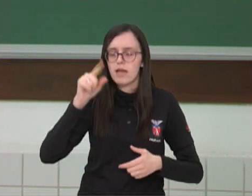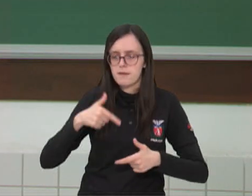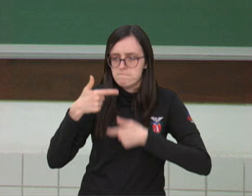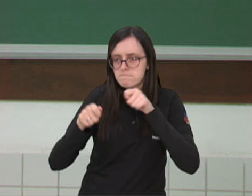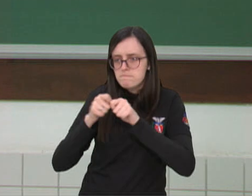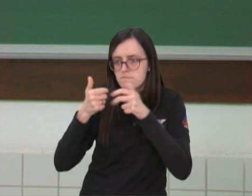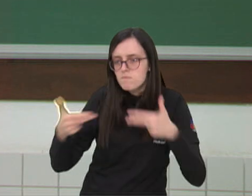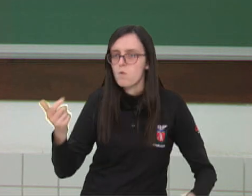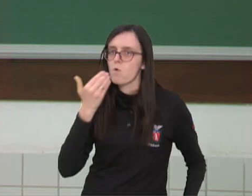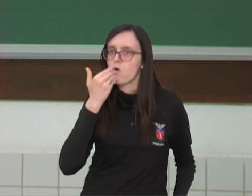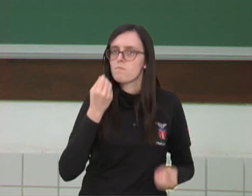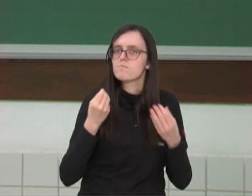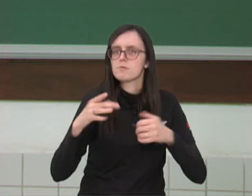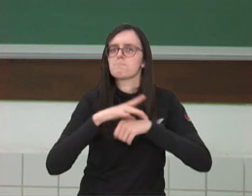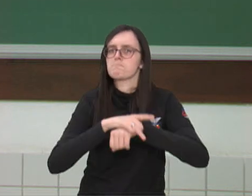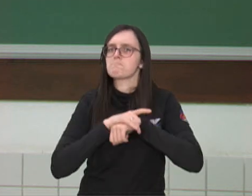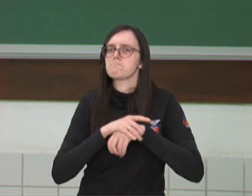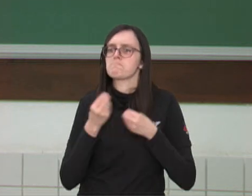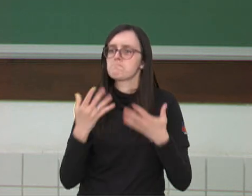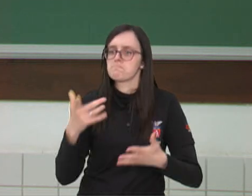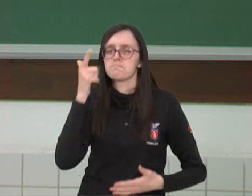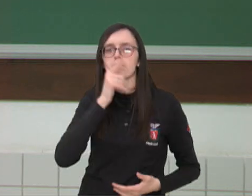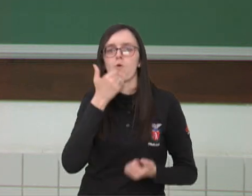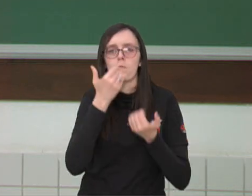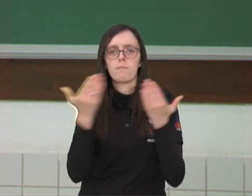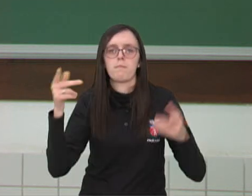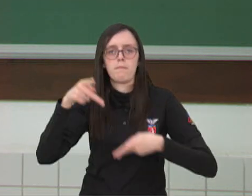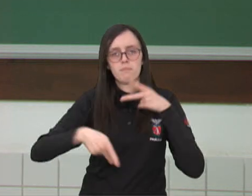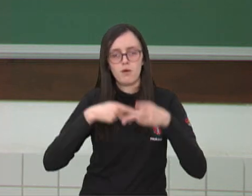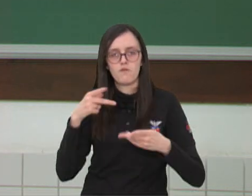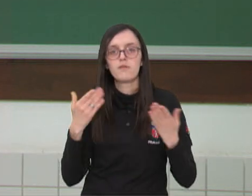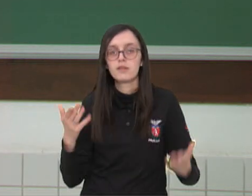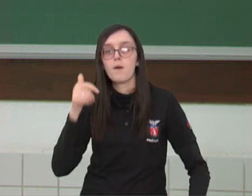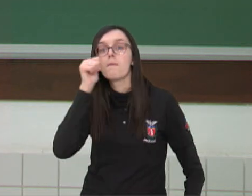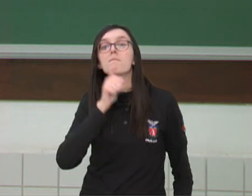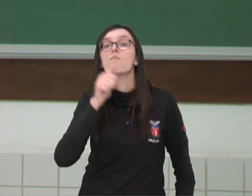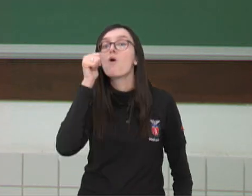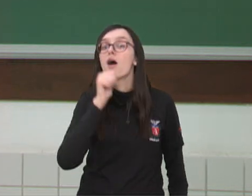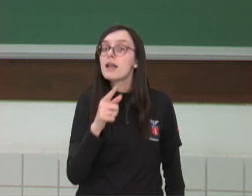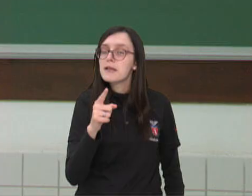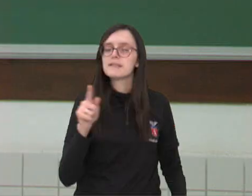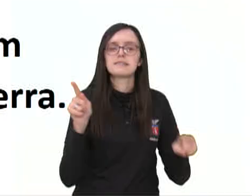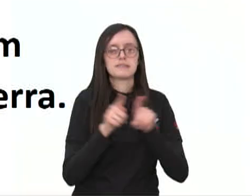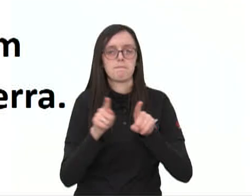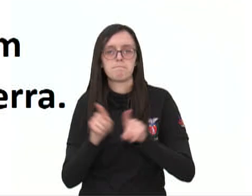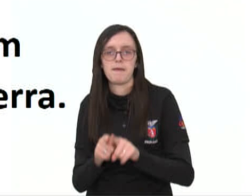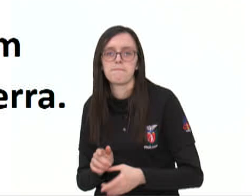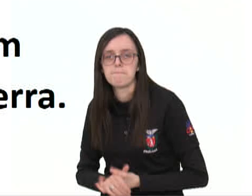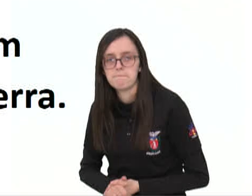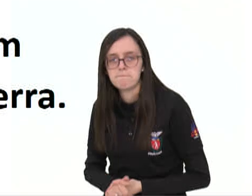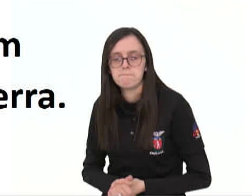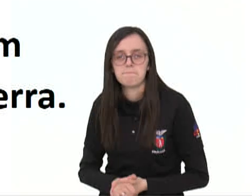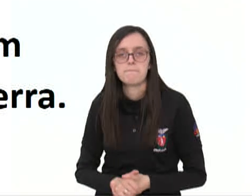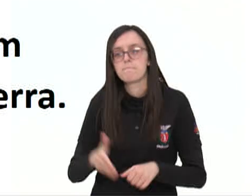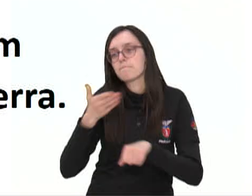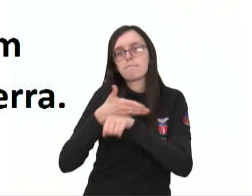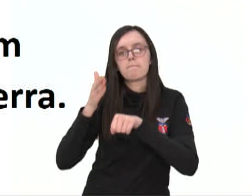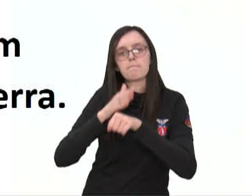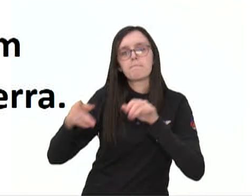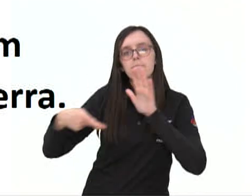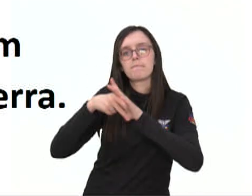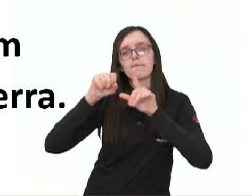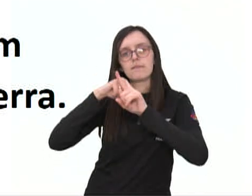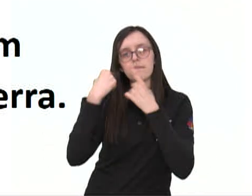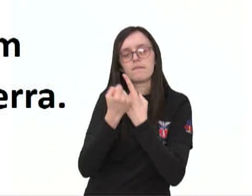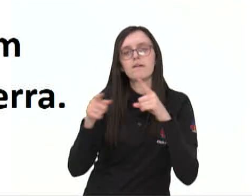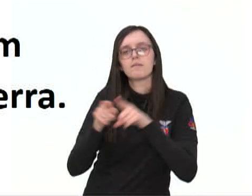produção de alimentos, garantir os alimentos para a população. Então, mulheres também. As práticas sociais